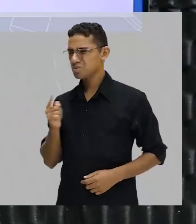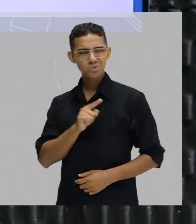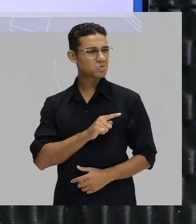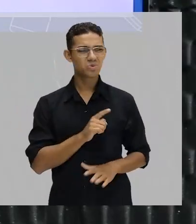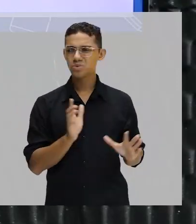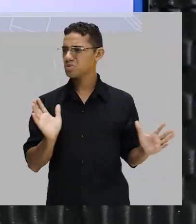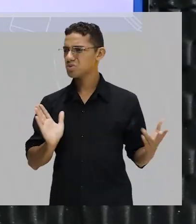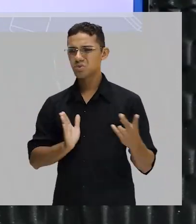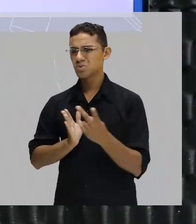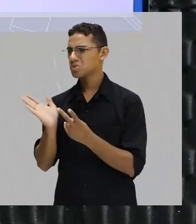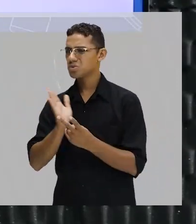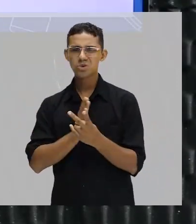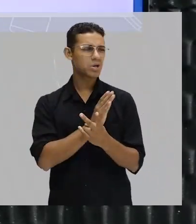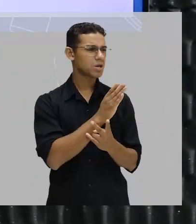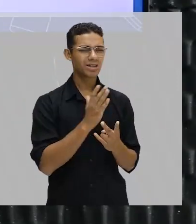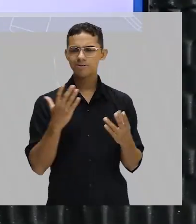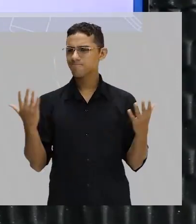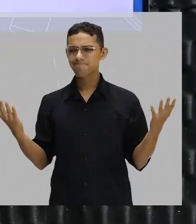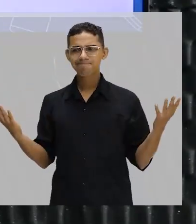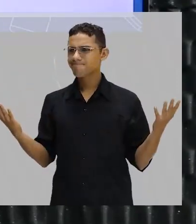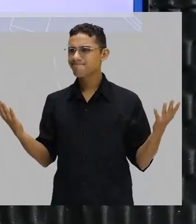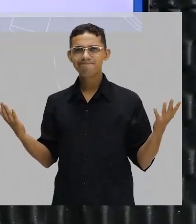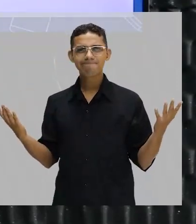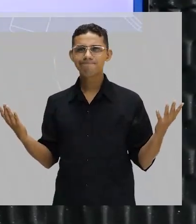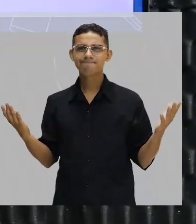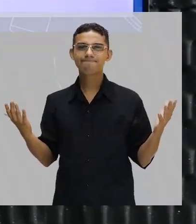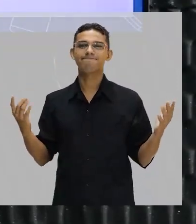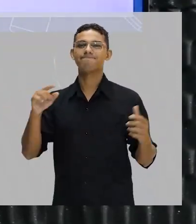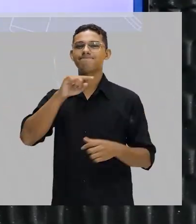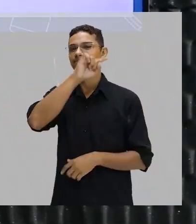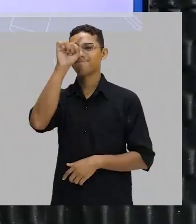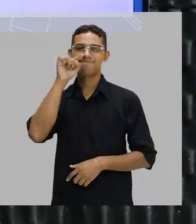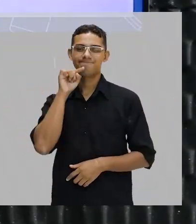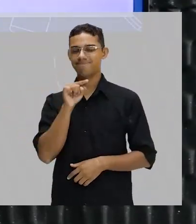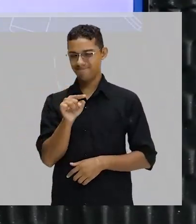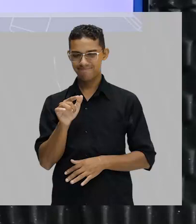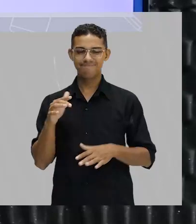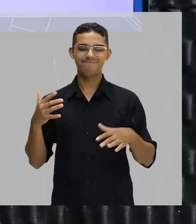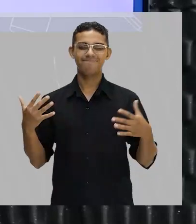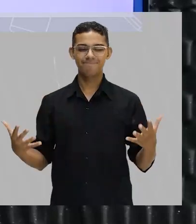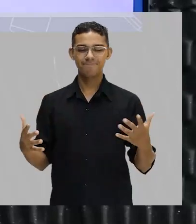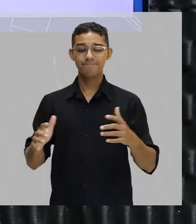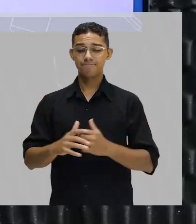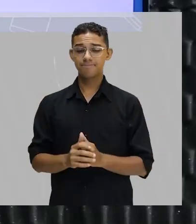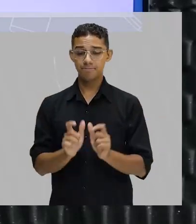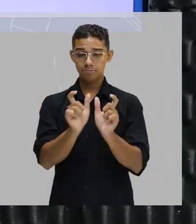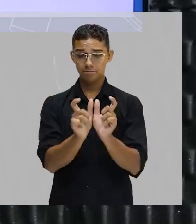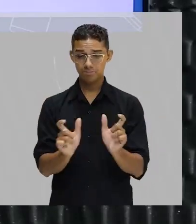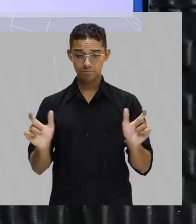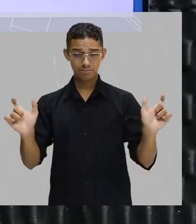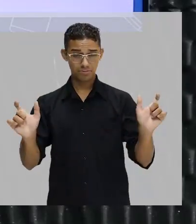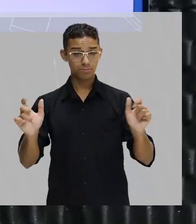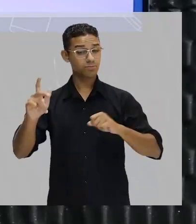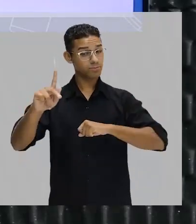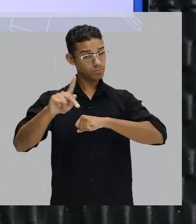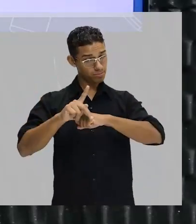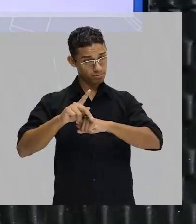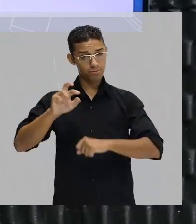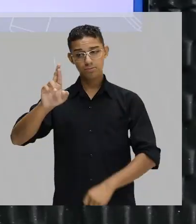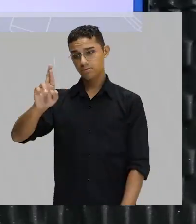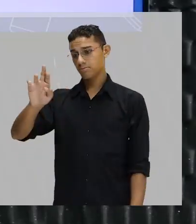duas interpretações. Não distinção entre pronome relativo e conjunção